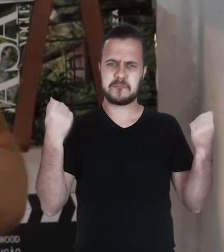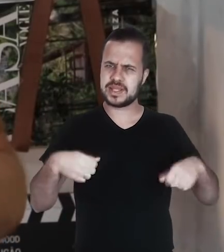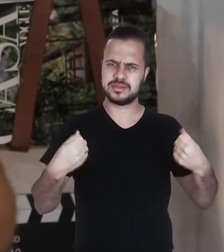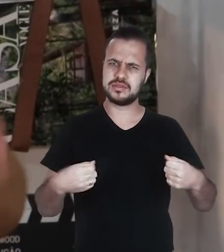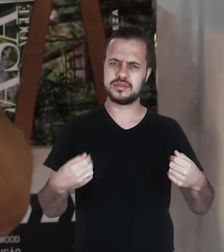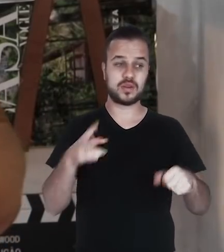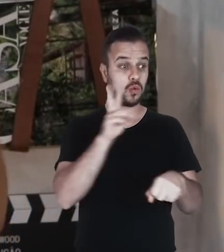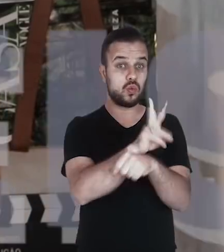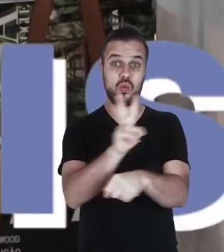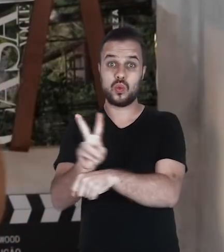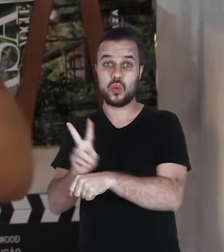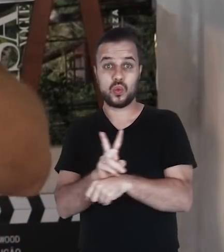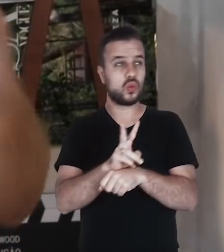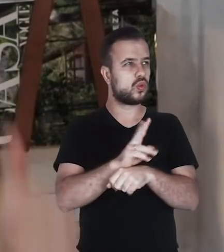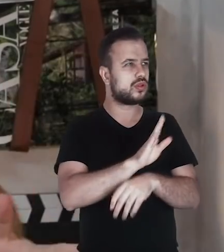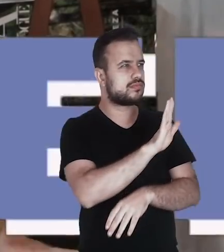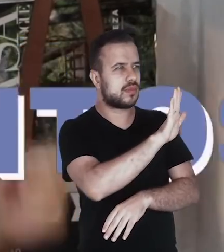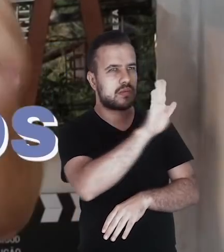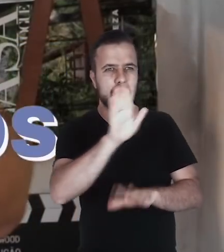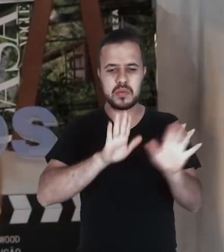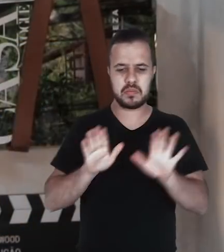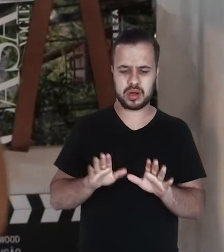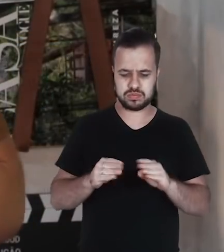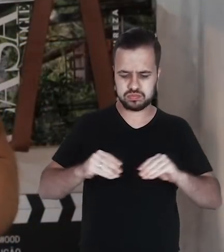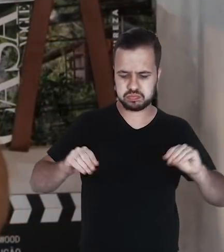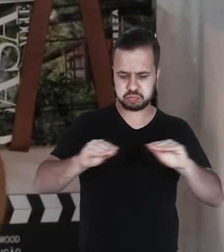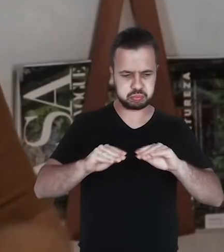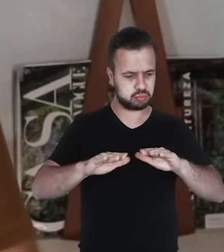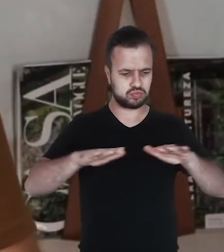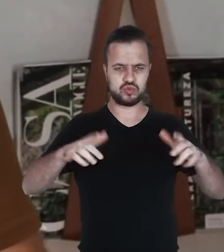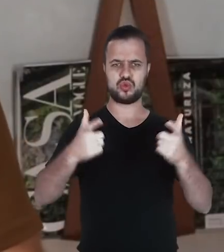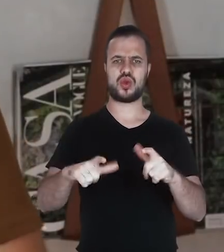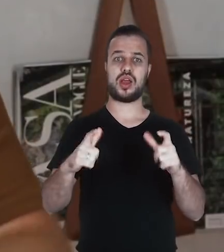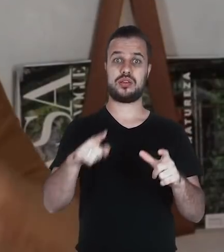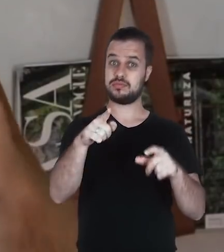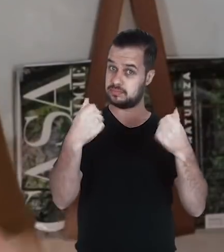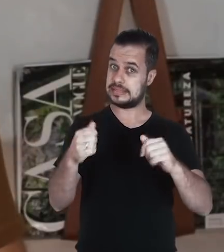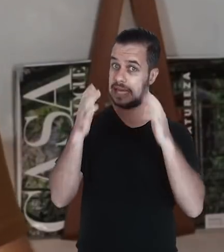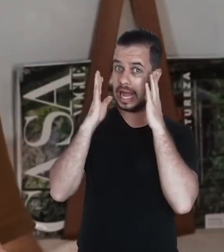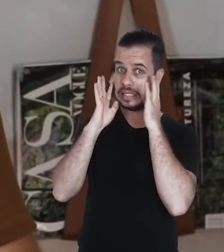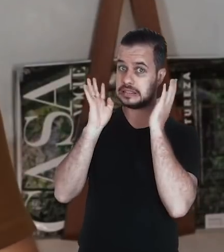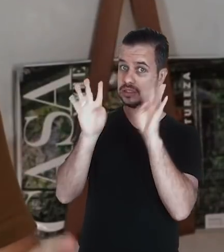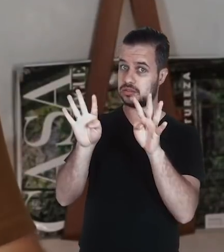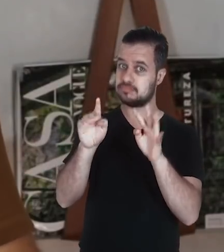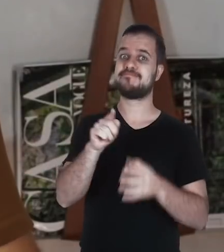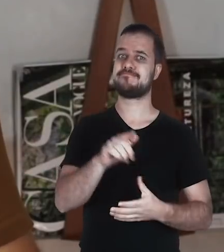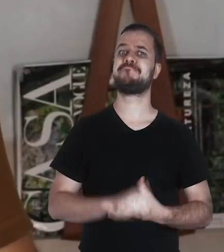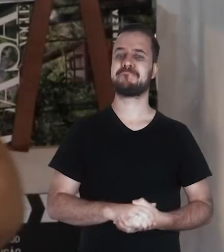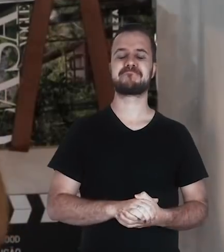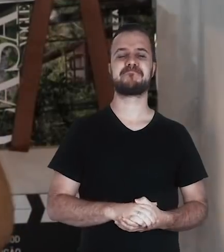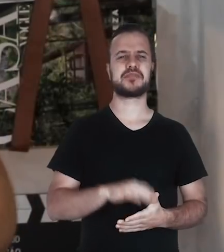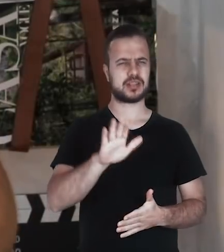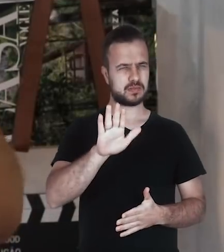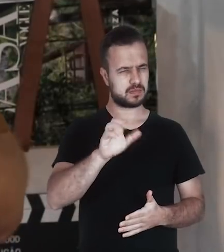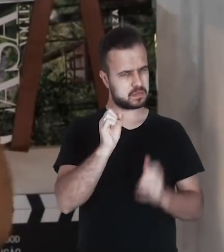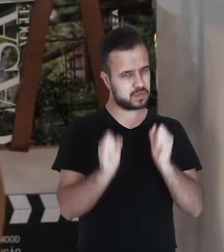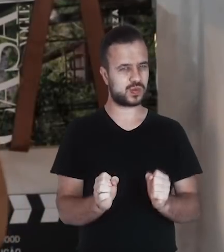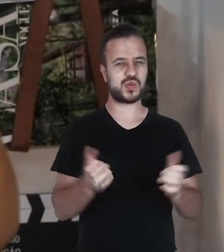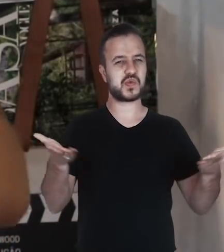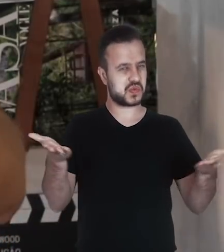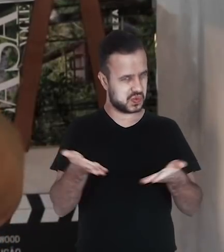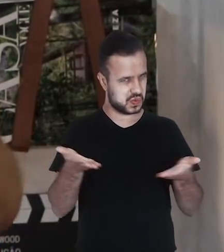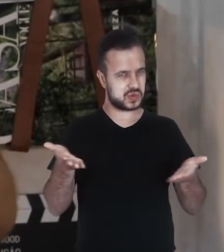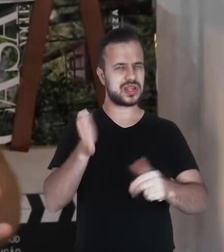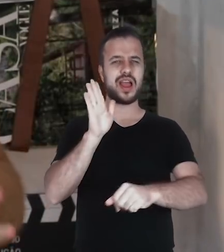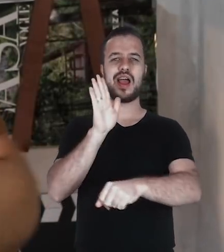ajudam na conservação dos móveis e dos revestimentos que a gente tem nos ambientes. Ou seja, você tem que dar mais atenção para esses itens. Pode deixar que hoje